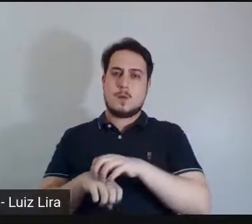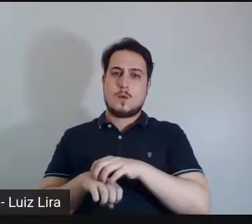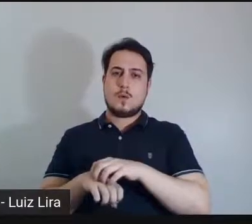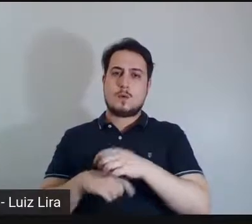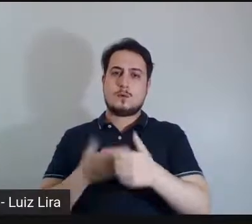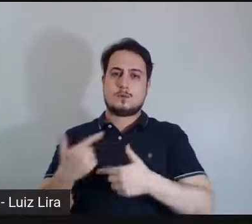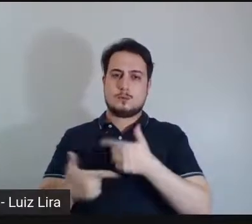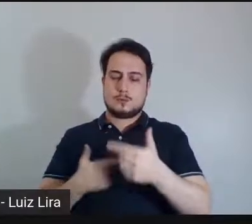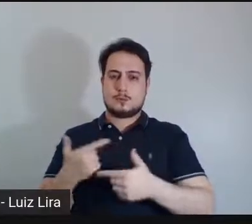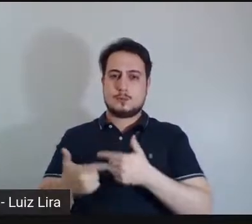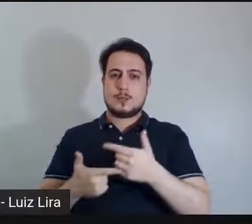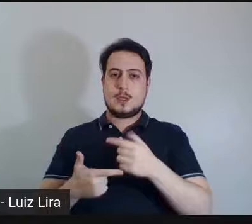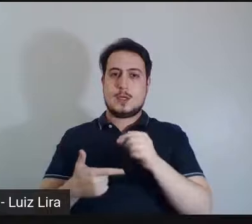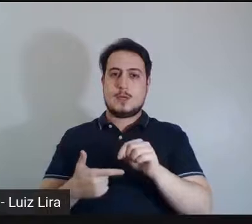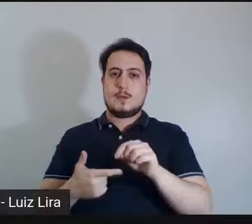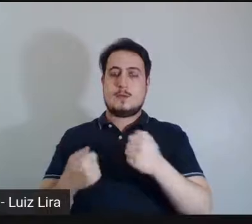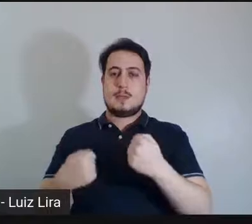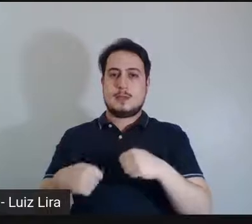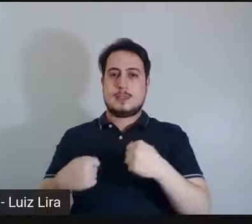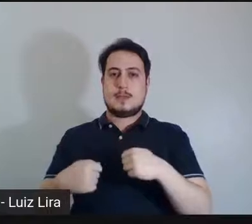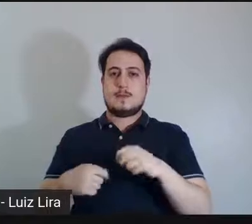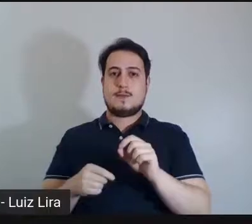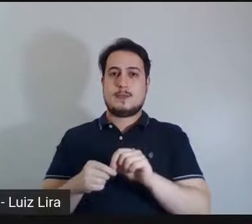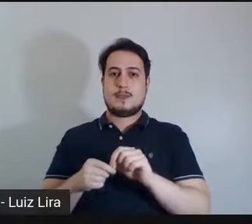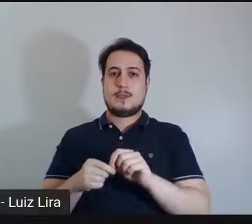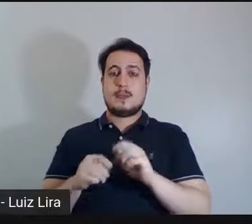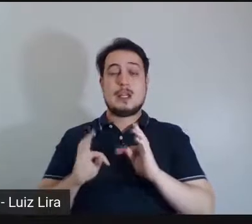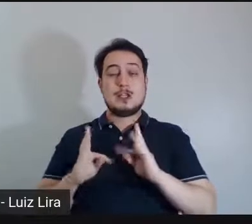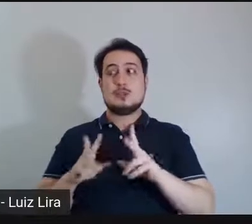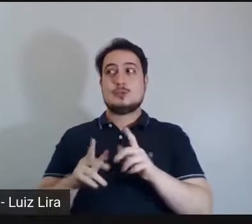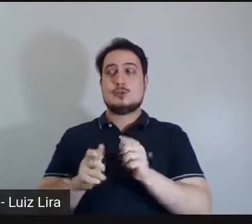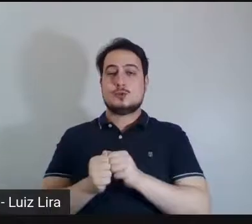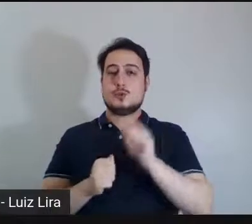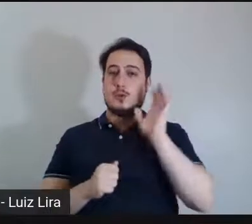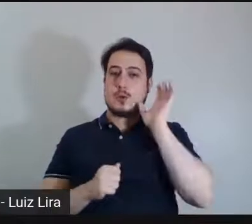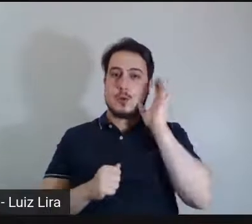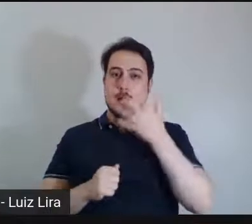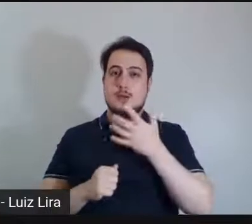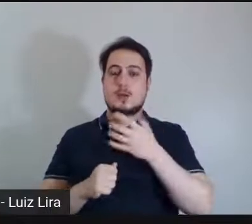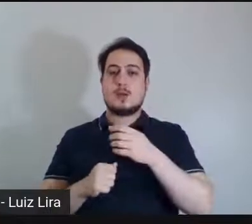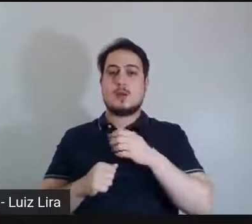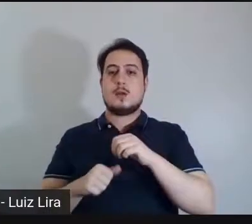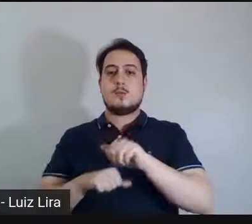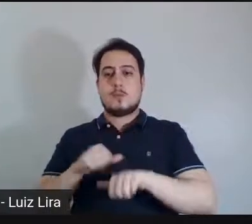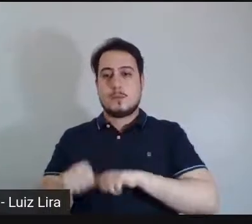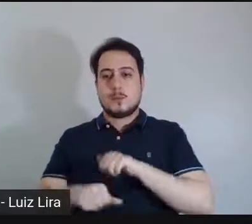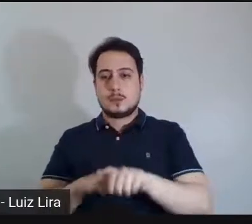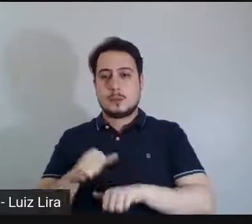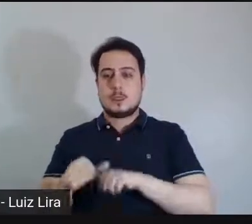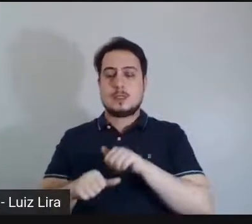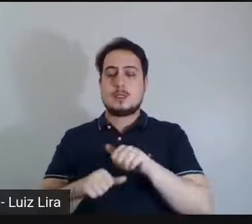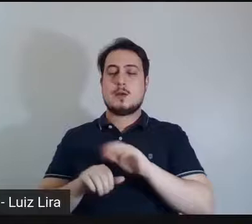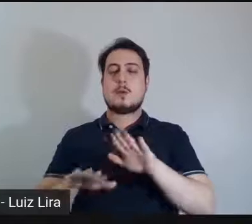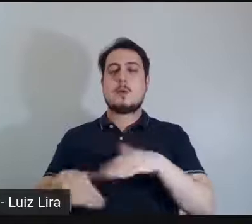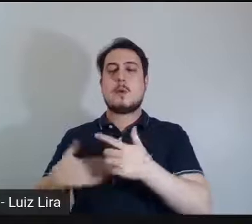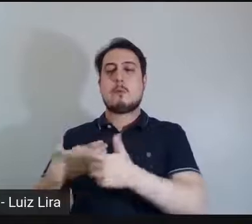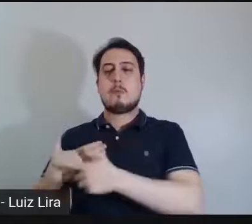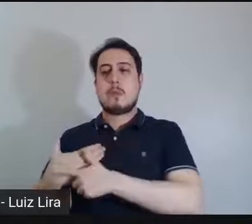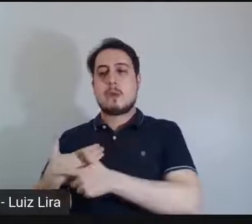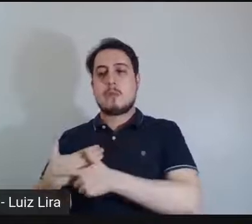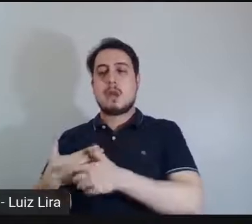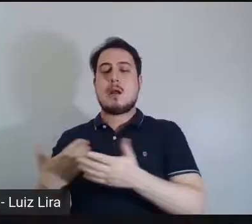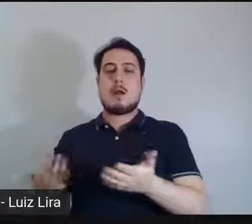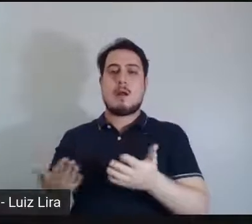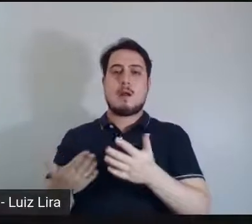ações que tinham que ser feitas, né? Mas toda decisão de alteração de contrato pelo gestor, o papel dele, né? Ele tem o papel